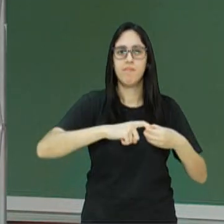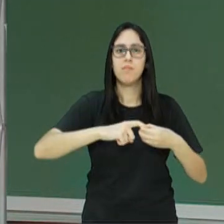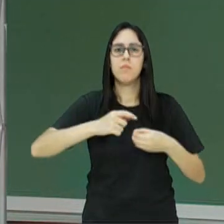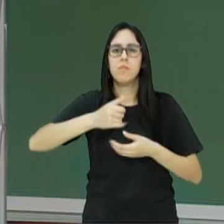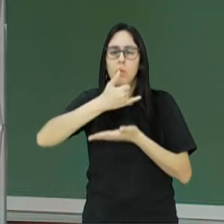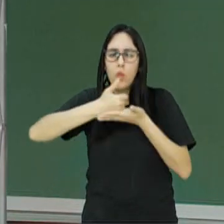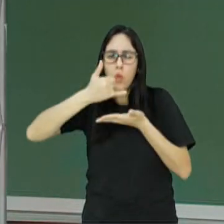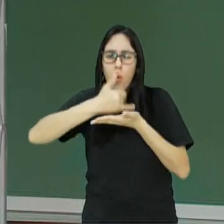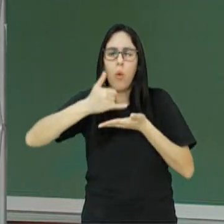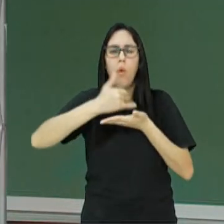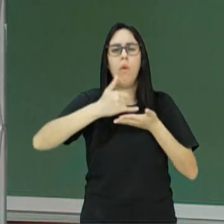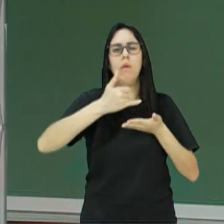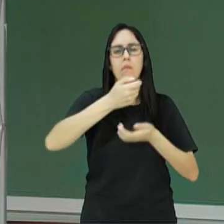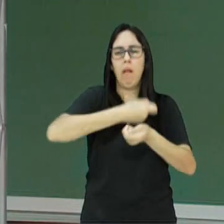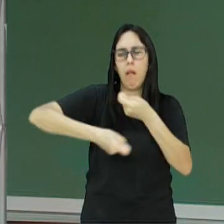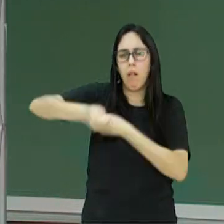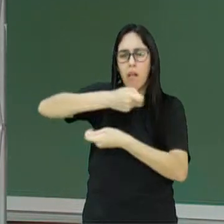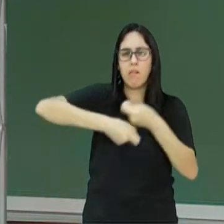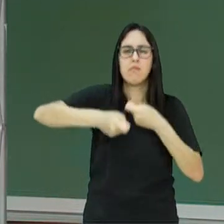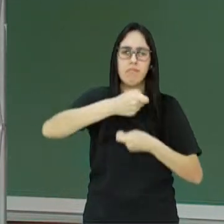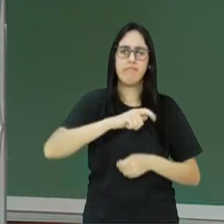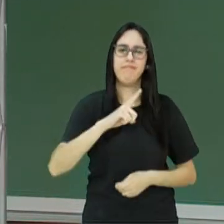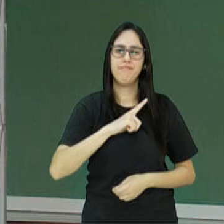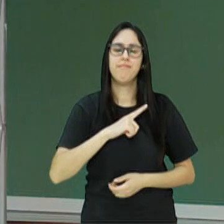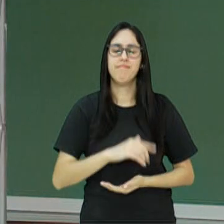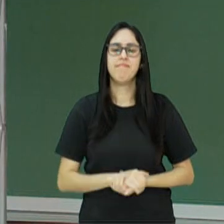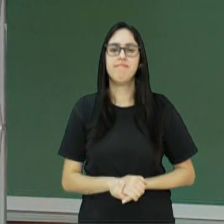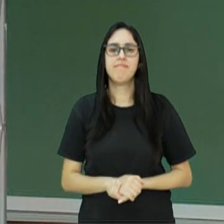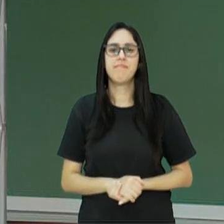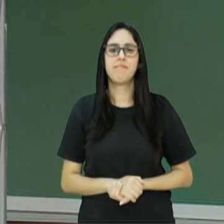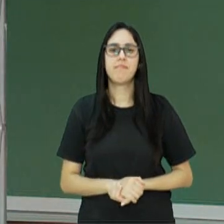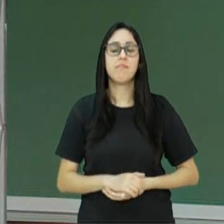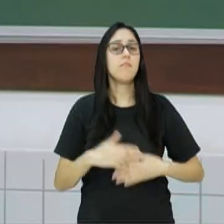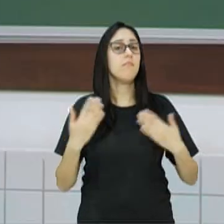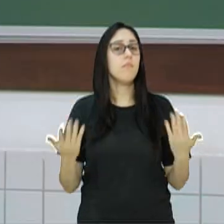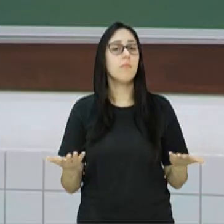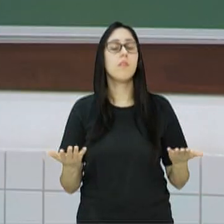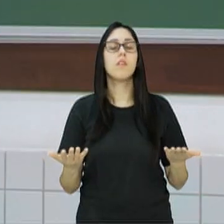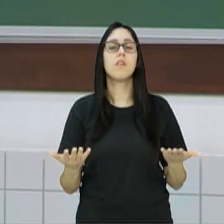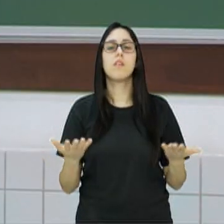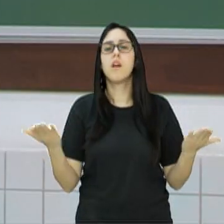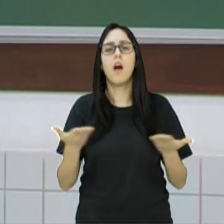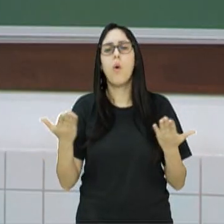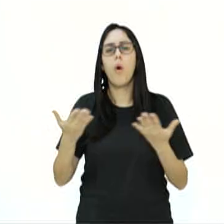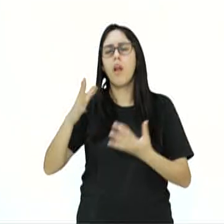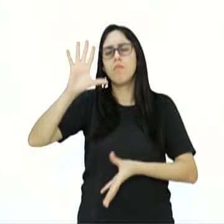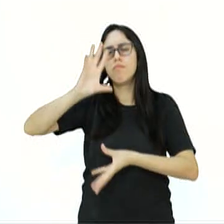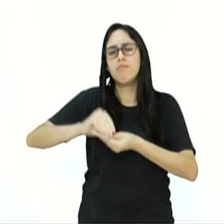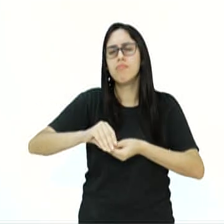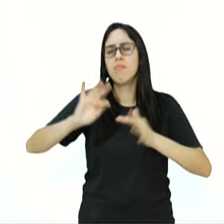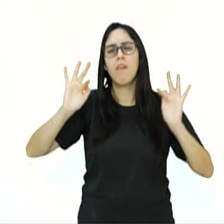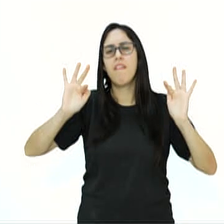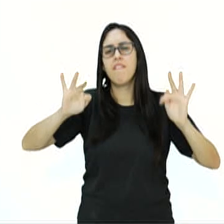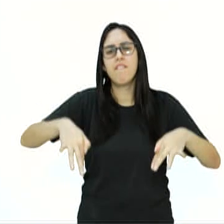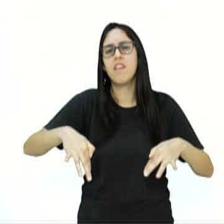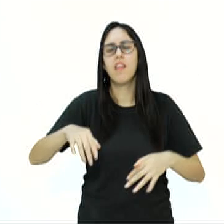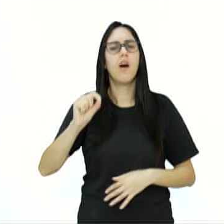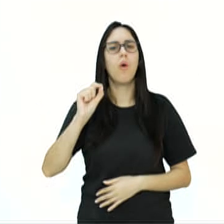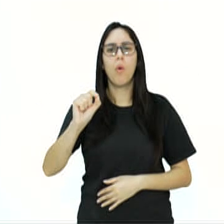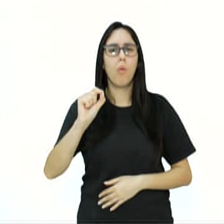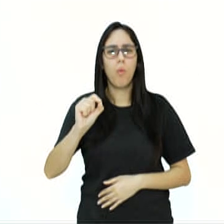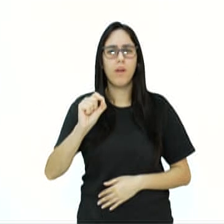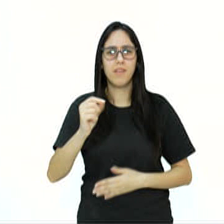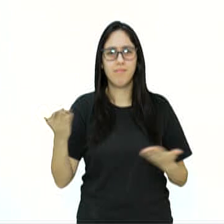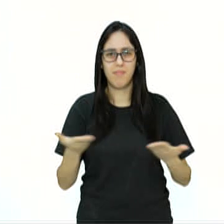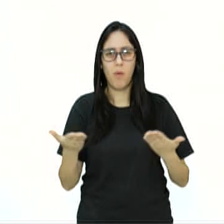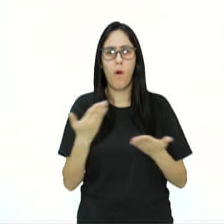tem essa questão comentada aqui para vocês, beleza? Gente, nas nossas considerações finais, chegando aí ao final de mais uma